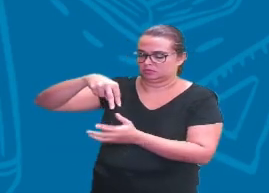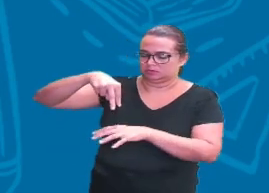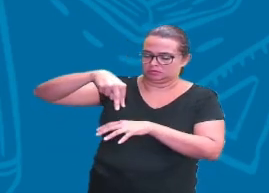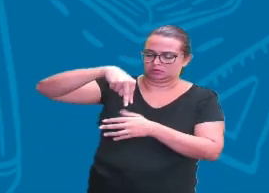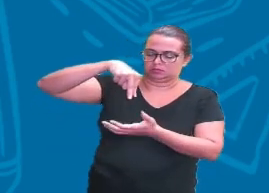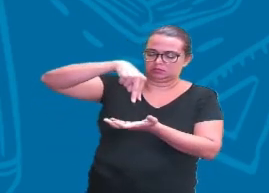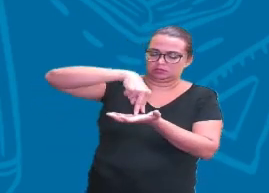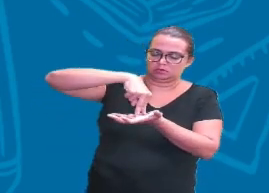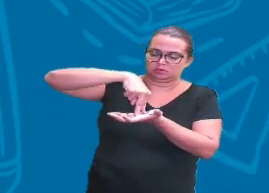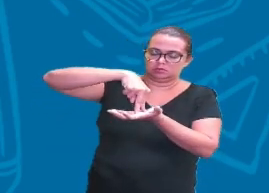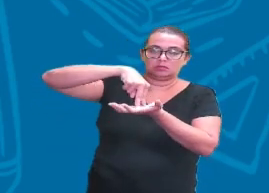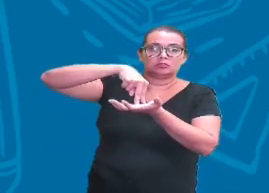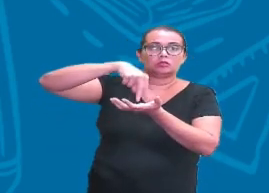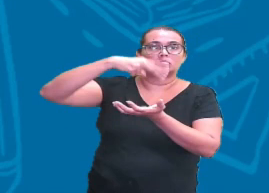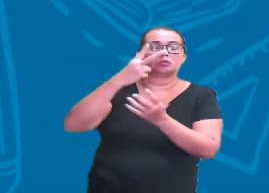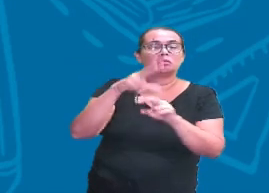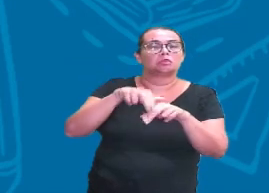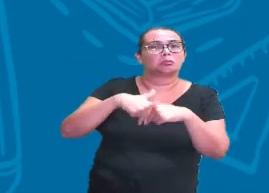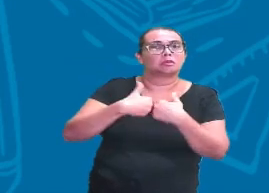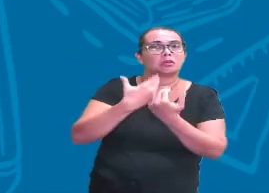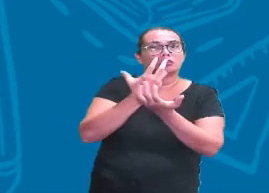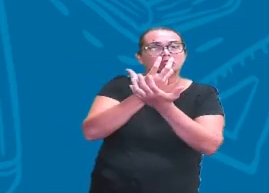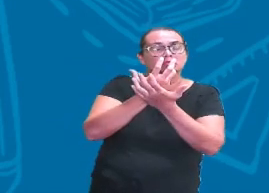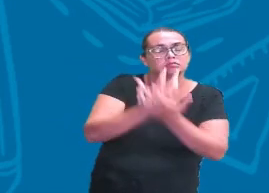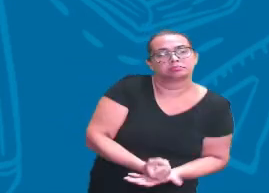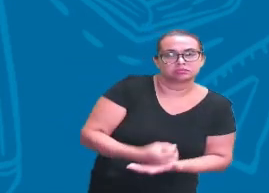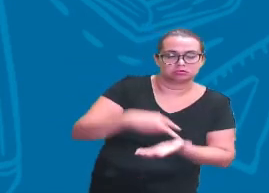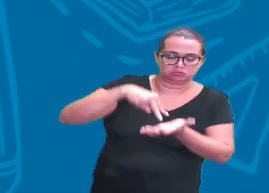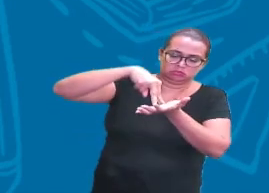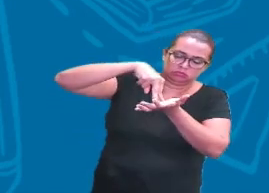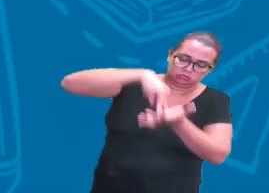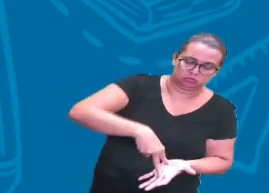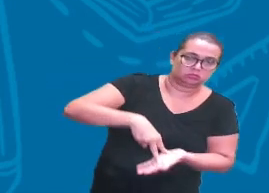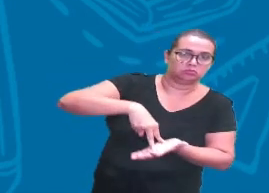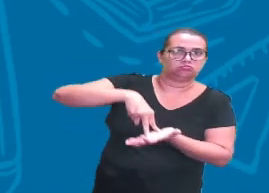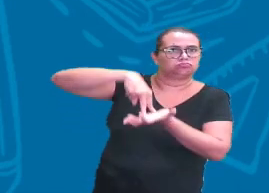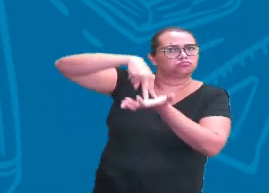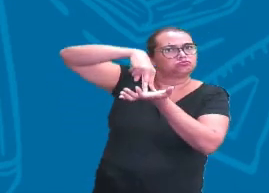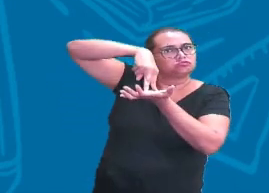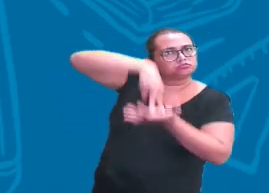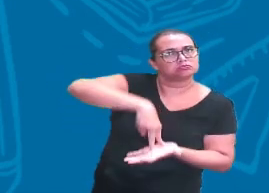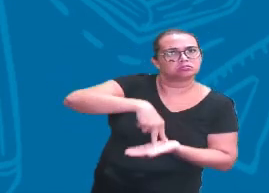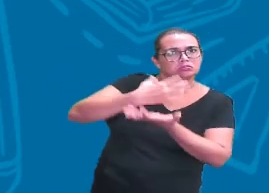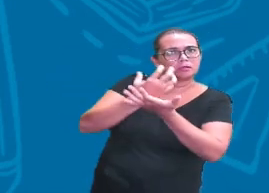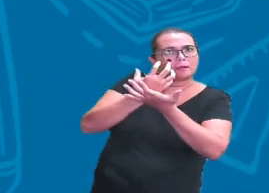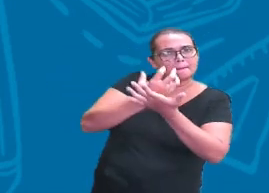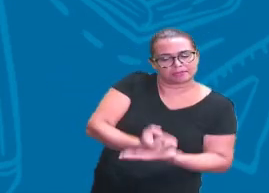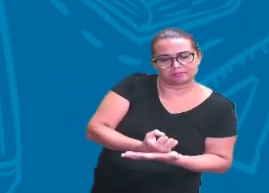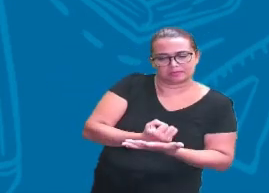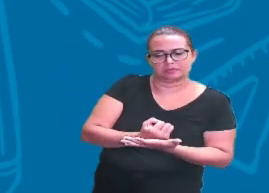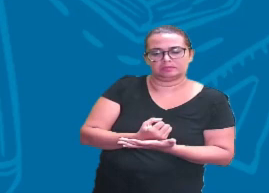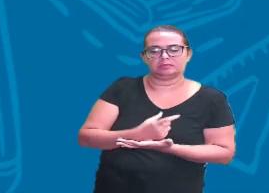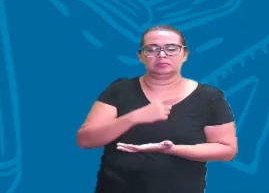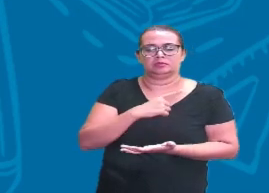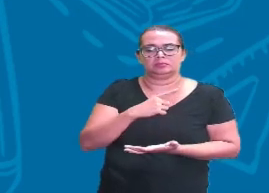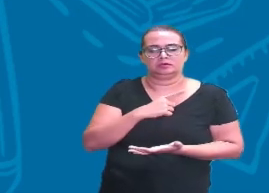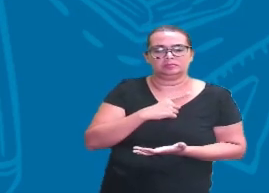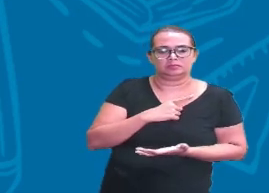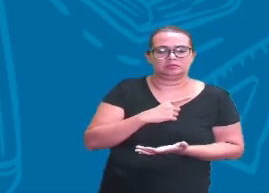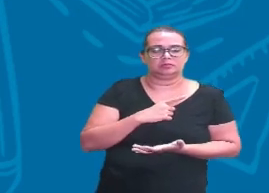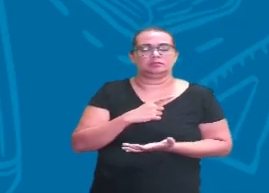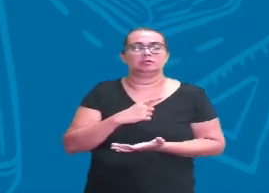Terra aqui, no solo, fixo no solo, devido a quem? A força da gravidade. Beleza? Se não fosse a força da